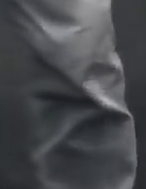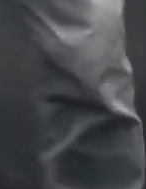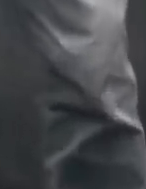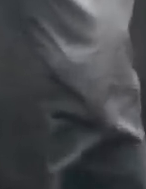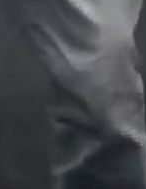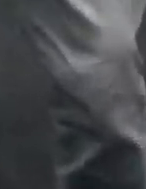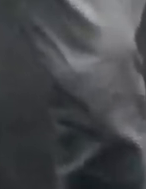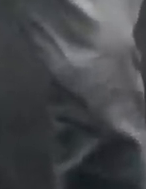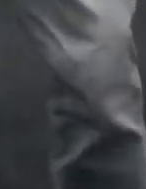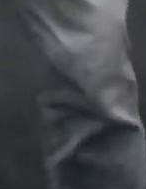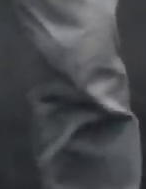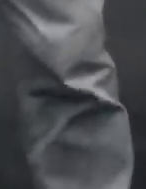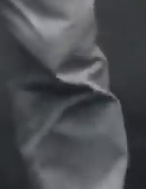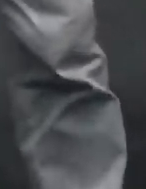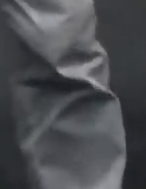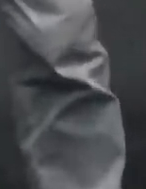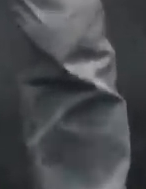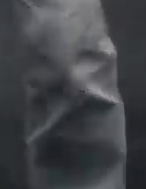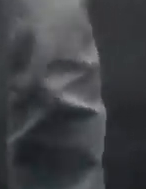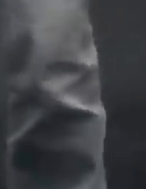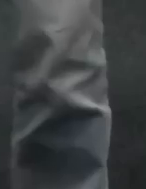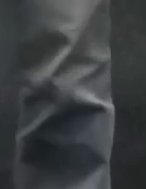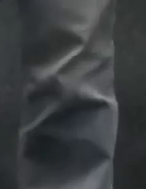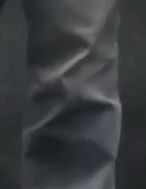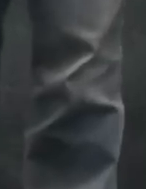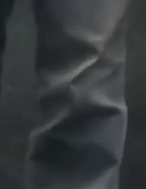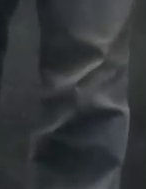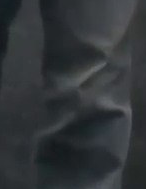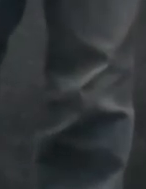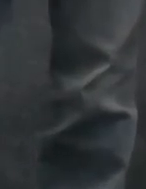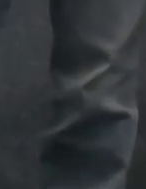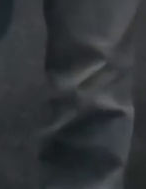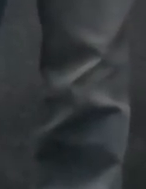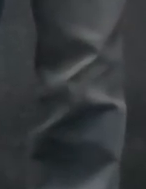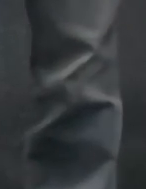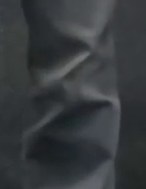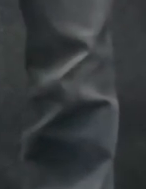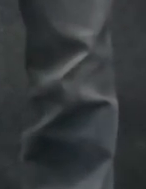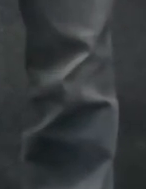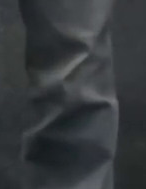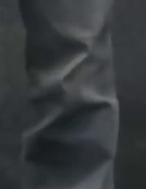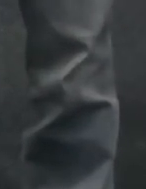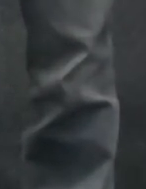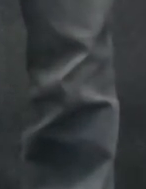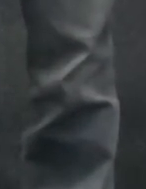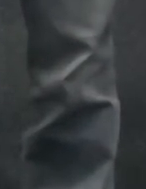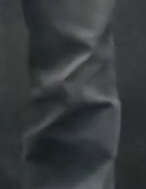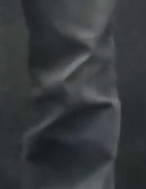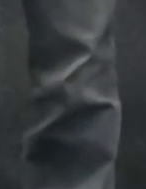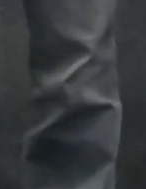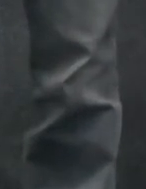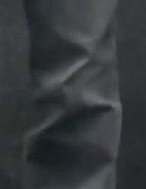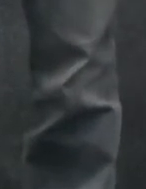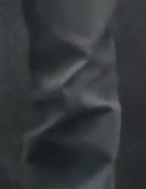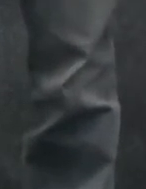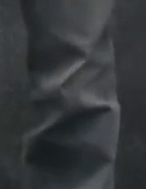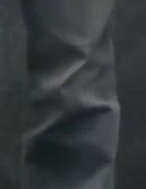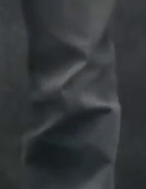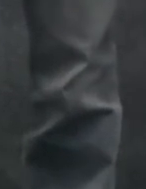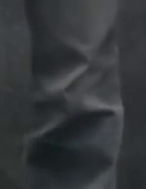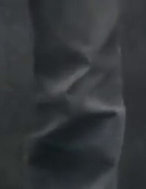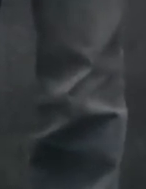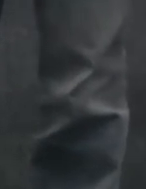responsabilidade a todo mundo que levou de alguma forma a vida do familiar do policial militar eu encerro aqui